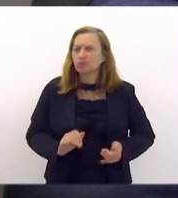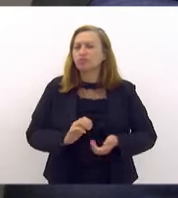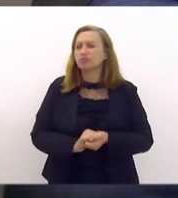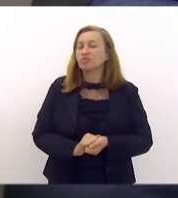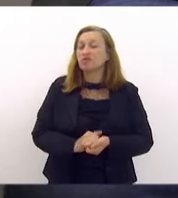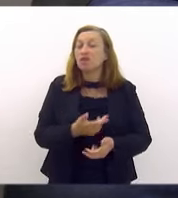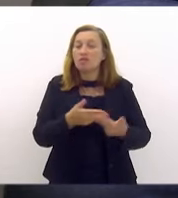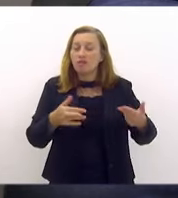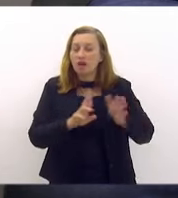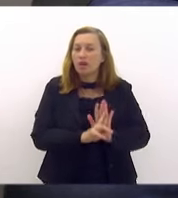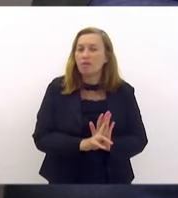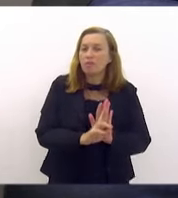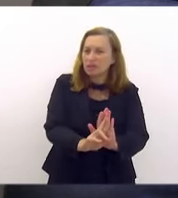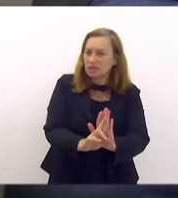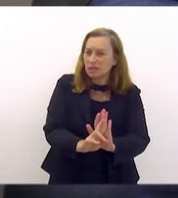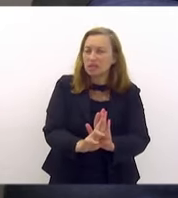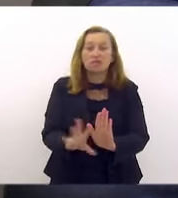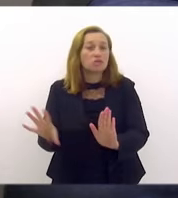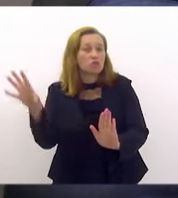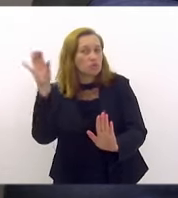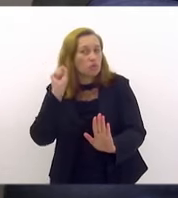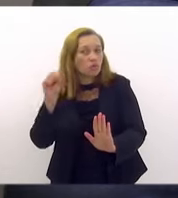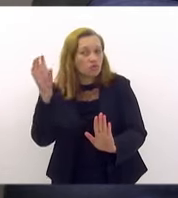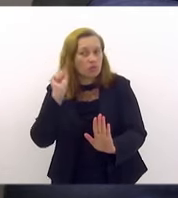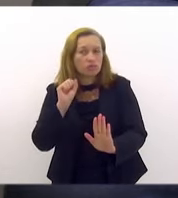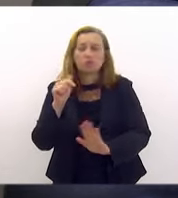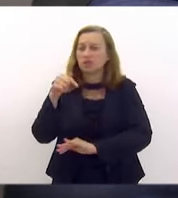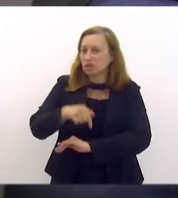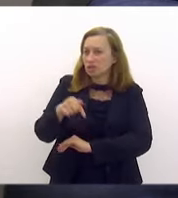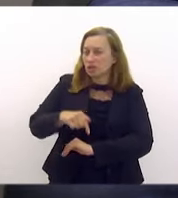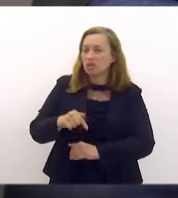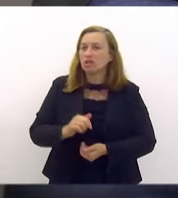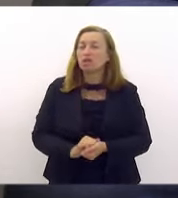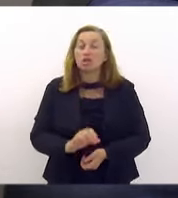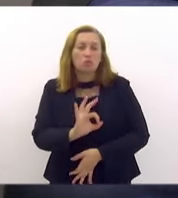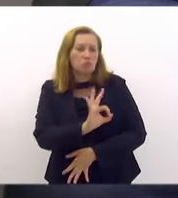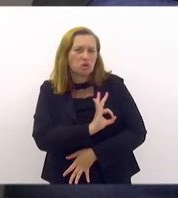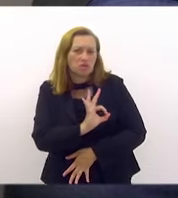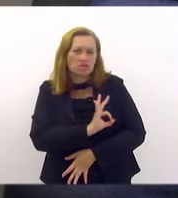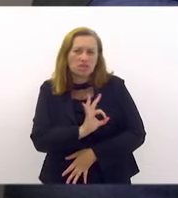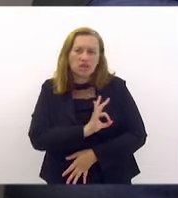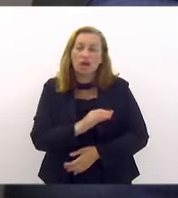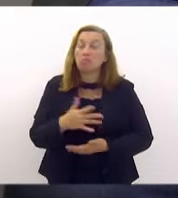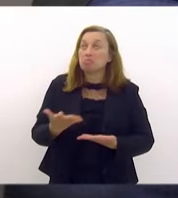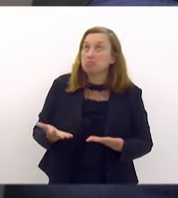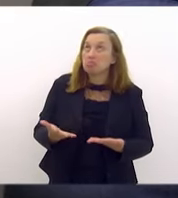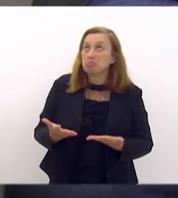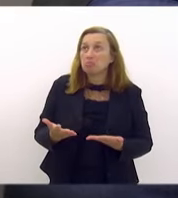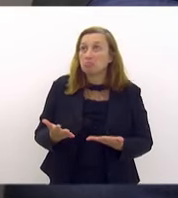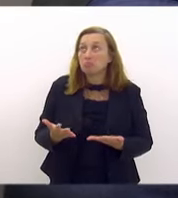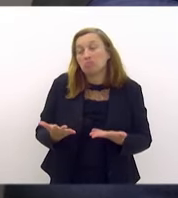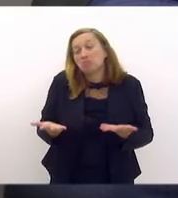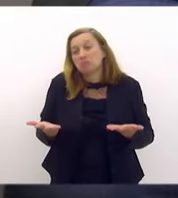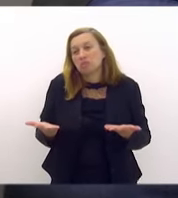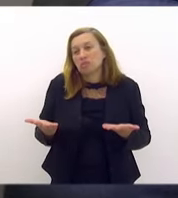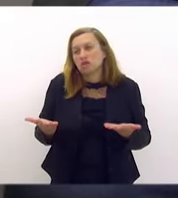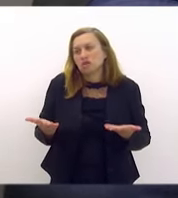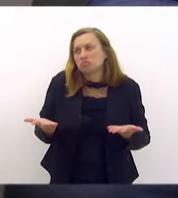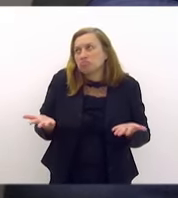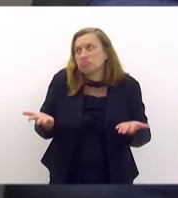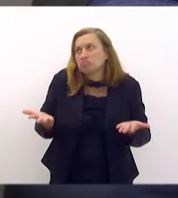representações de eh enfim de policiais enfim de